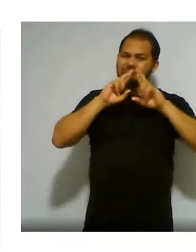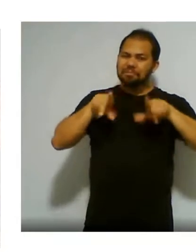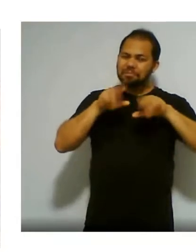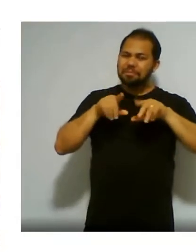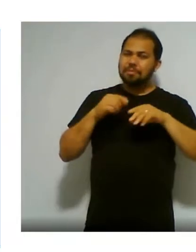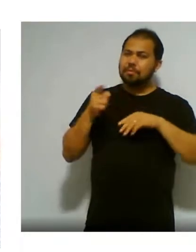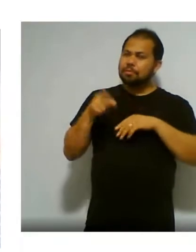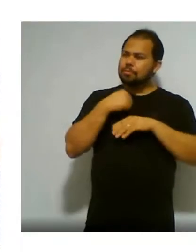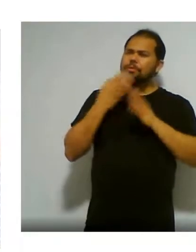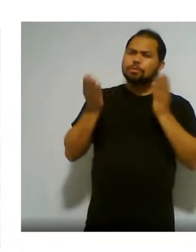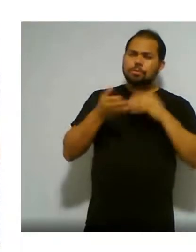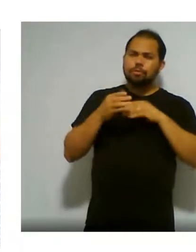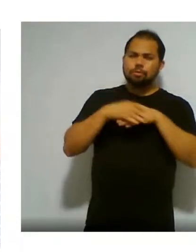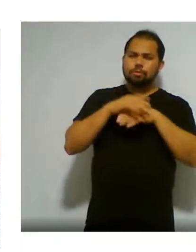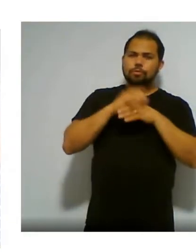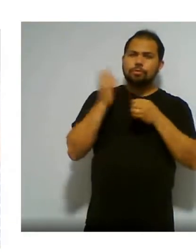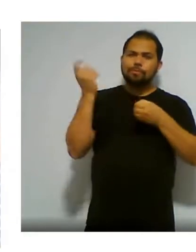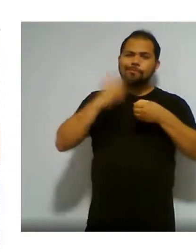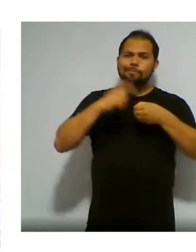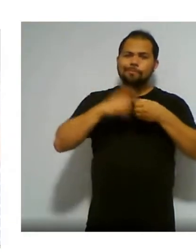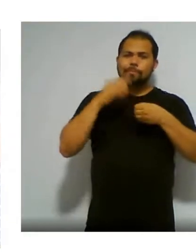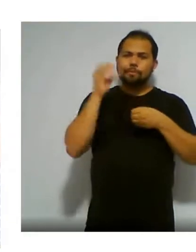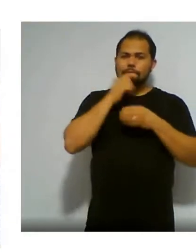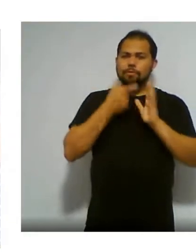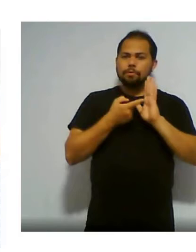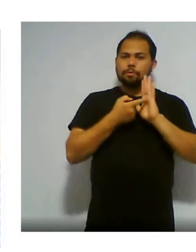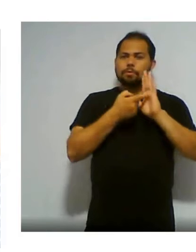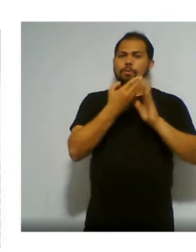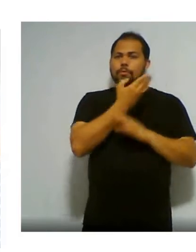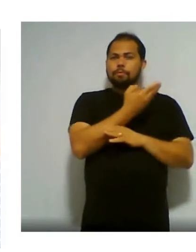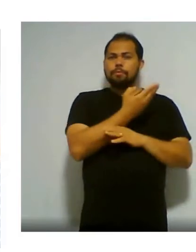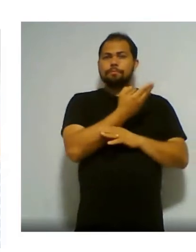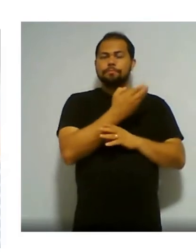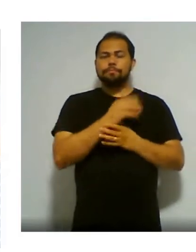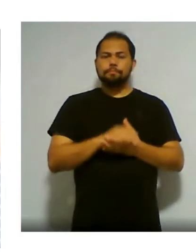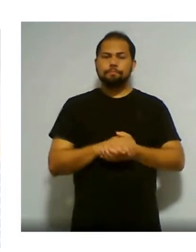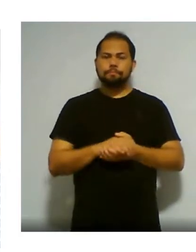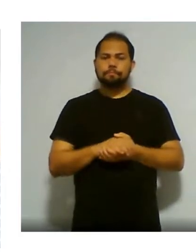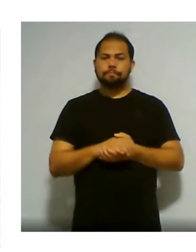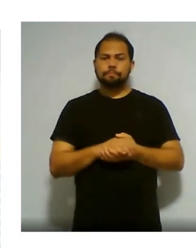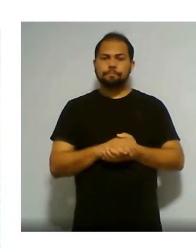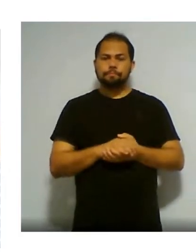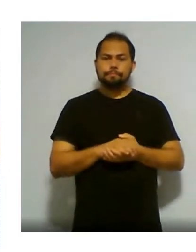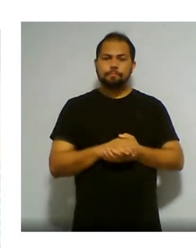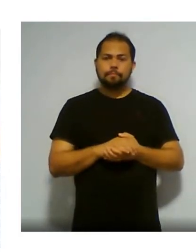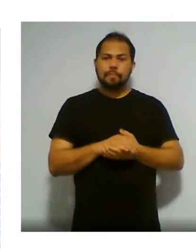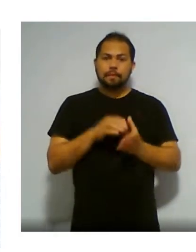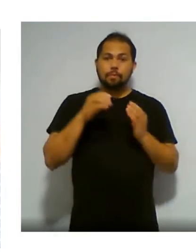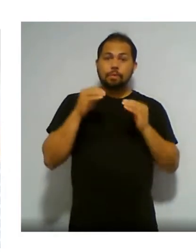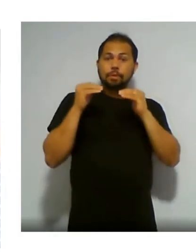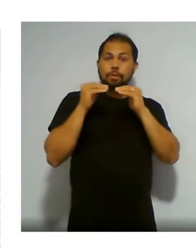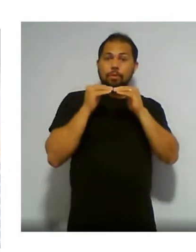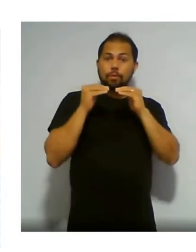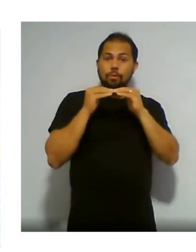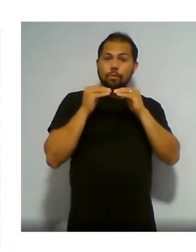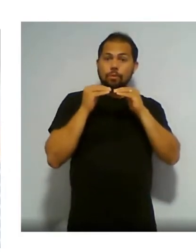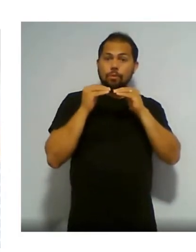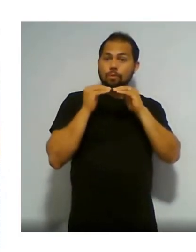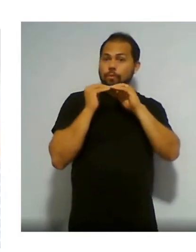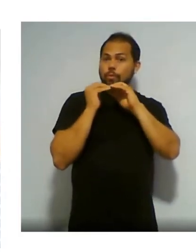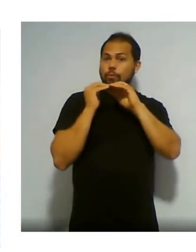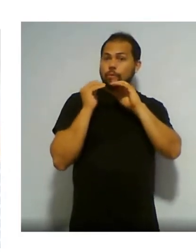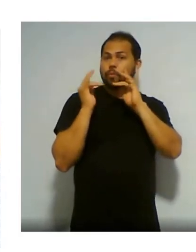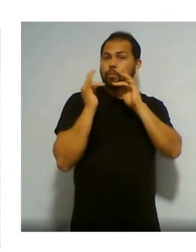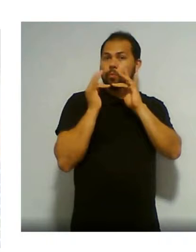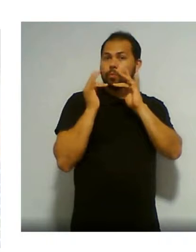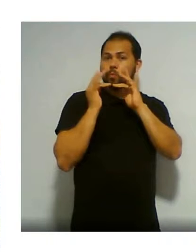verem. Então, esse dissipador aqui, ó, a parte que faz contato com o processador é toda